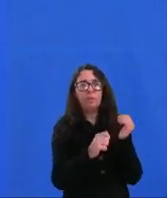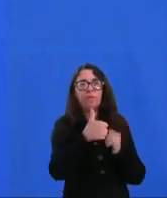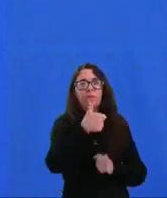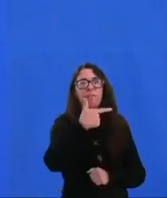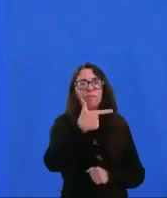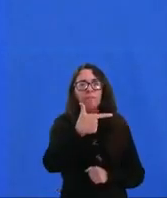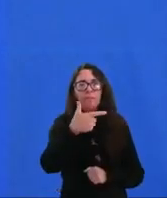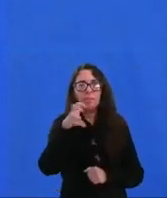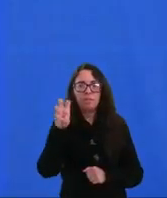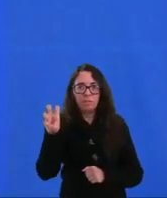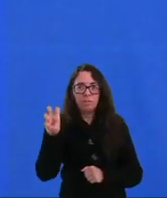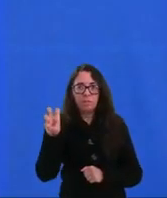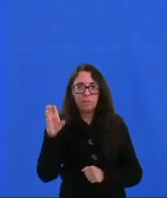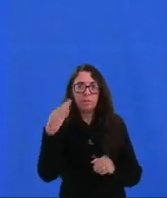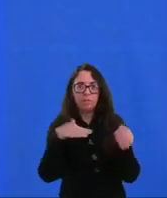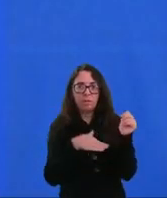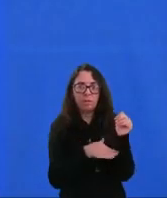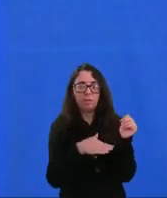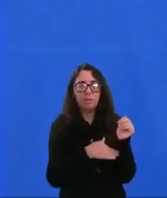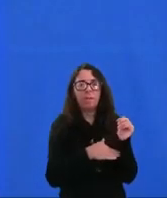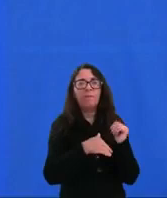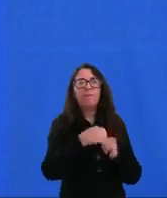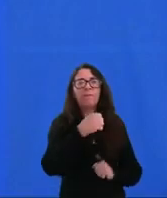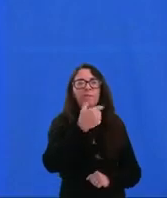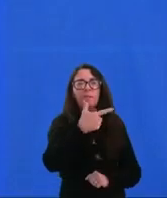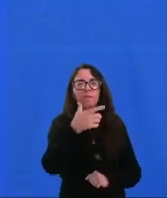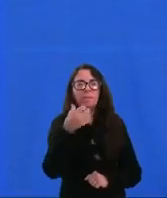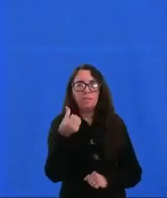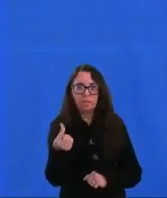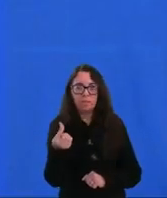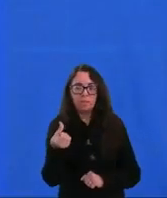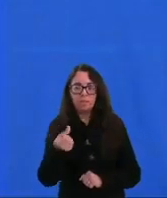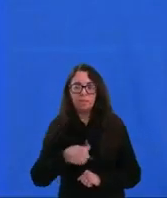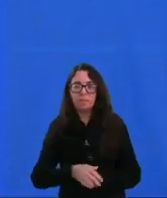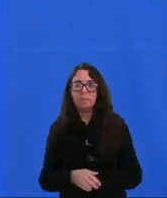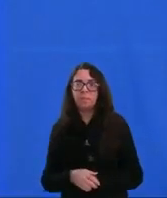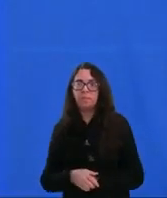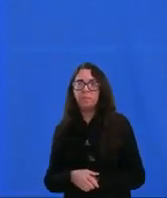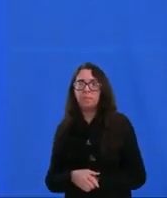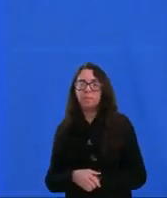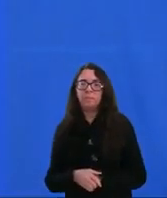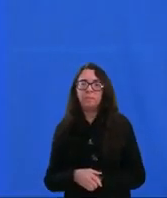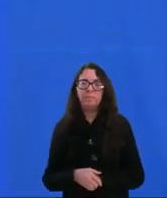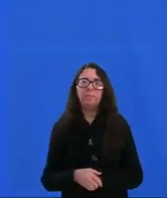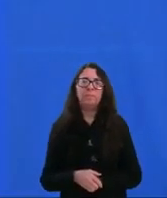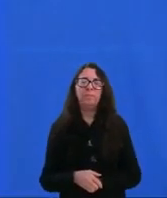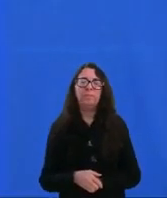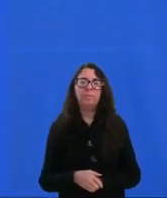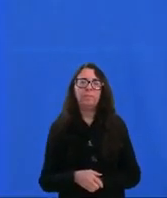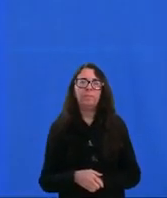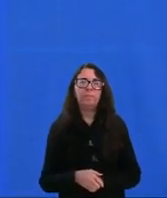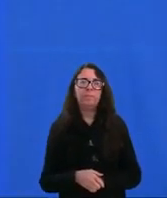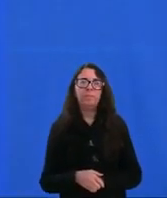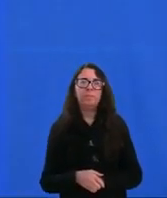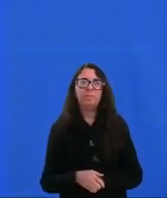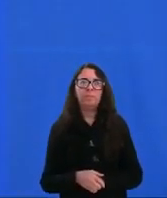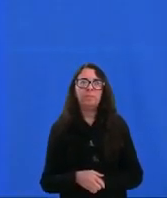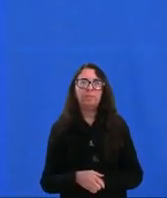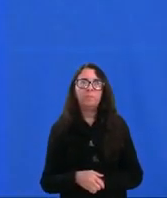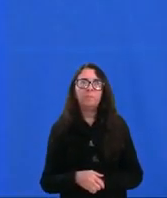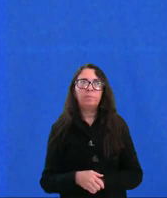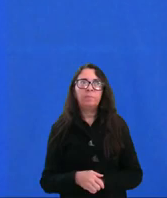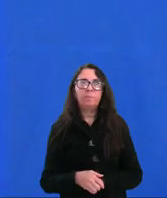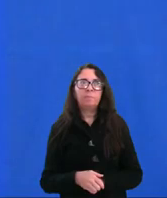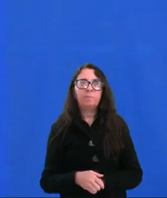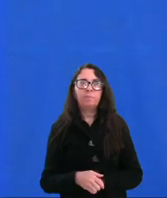25 e 26. Como que a igreja deve ver? Verso número 25. Para que não